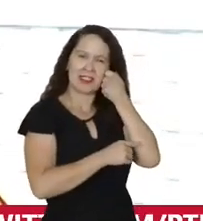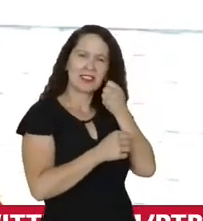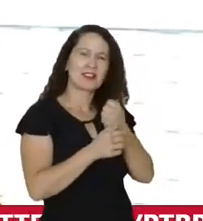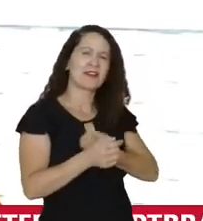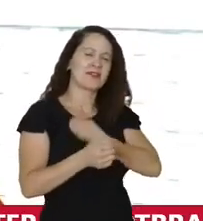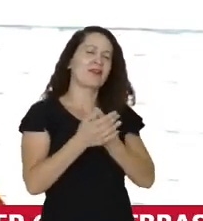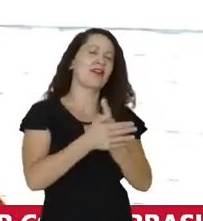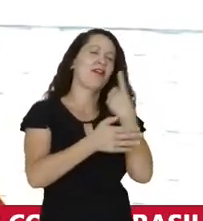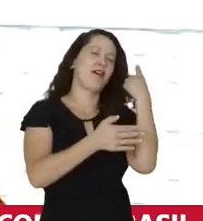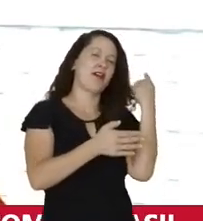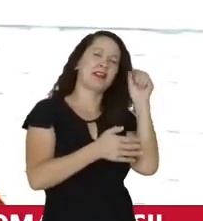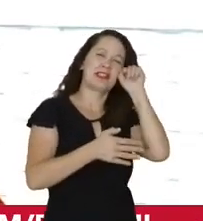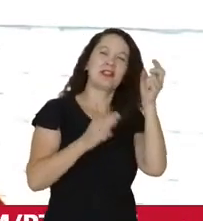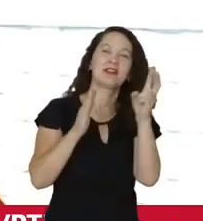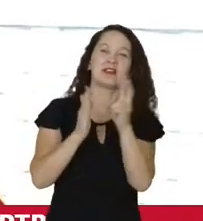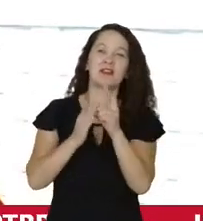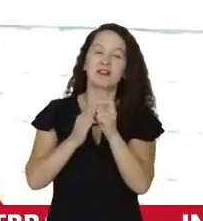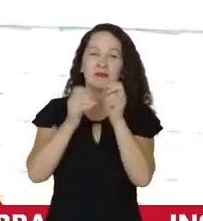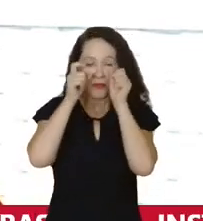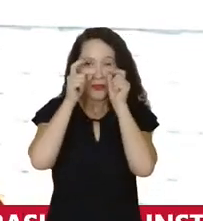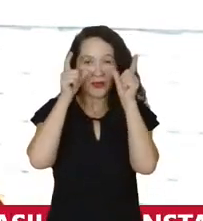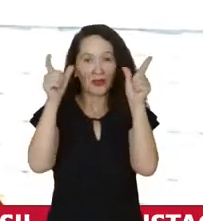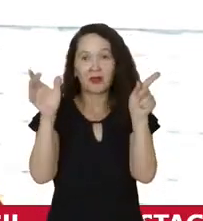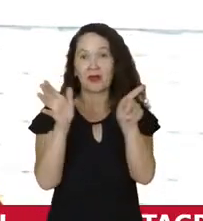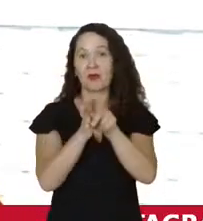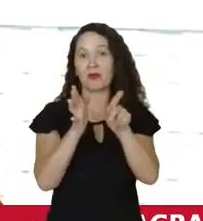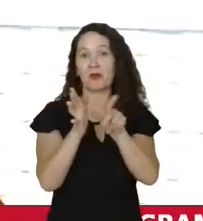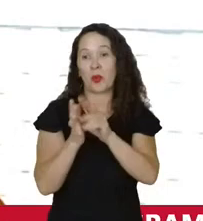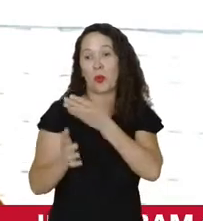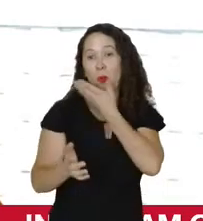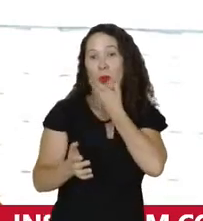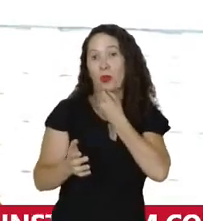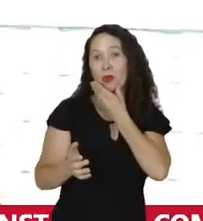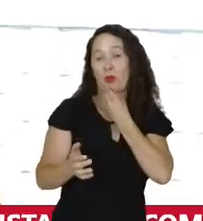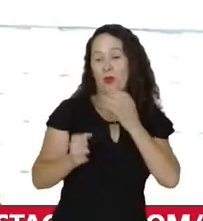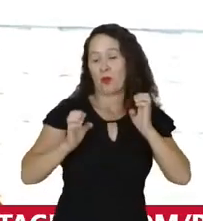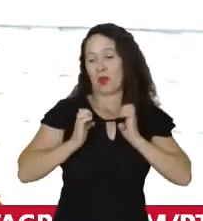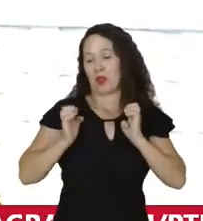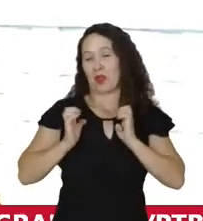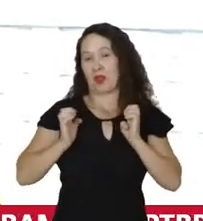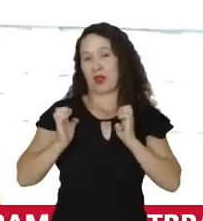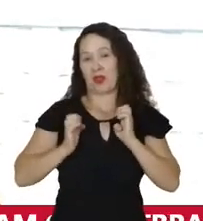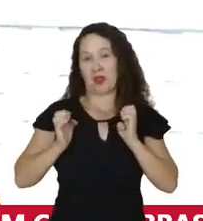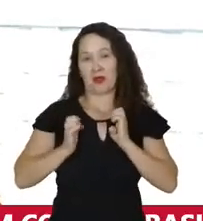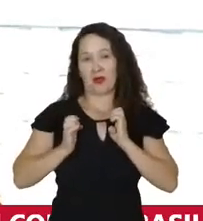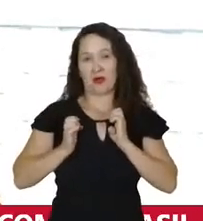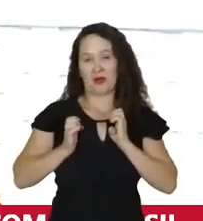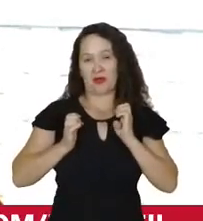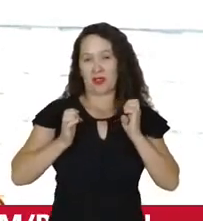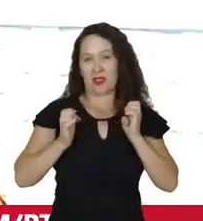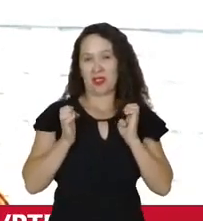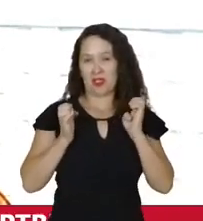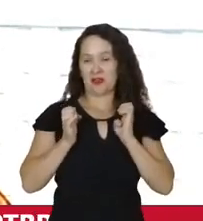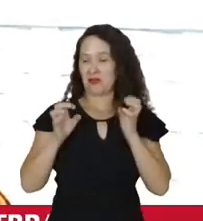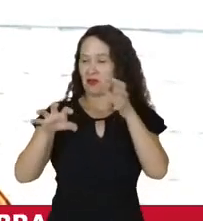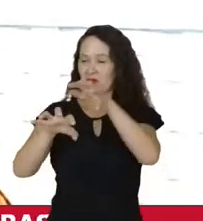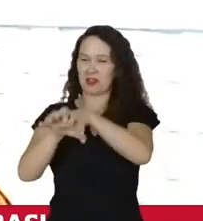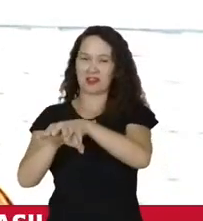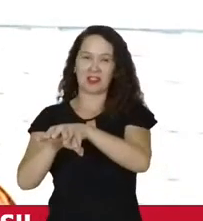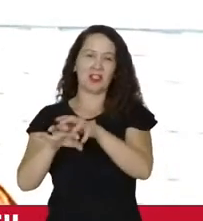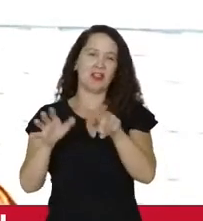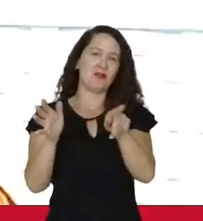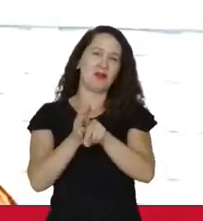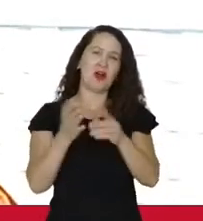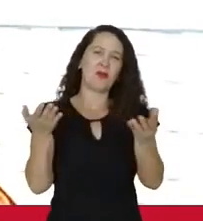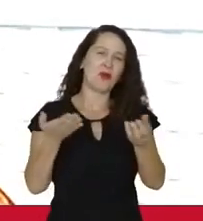mães indígenas, para o interesse do senhor de escravos, do dono da capitania hereditária, cujos ancestrais estão